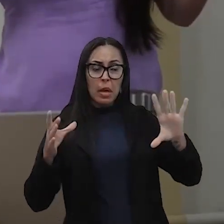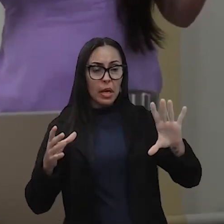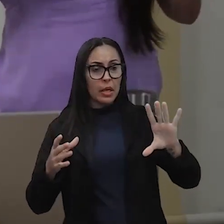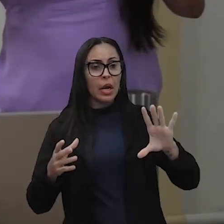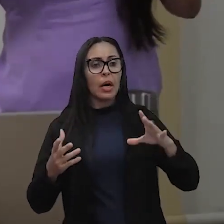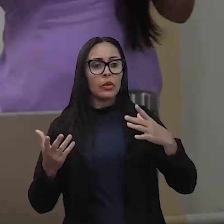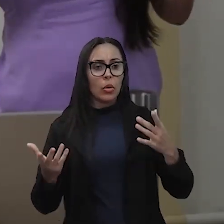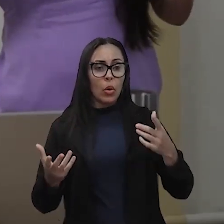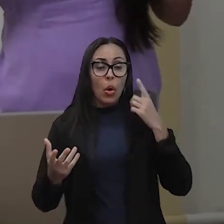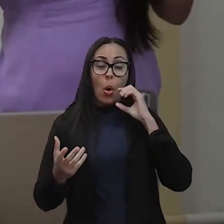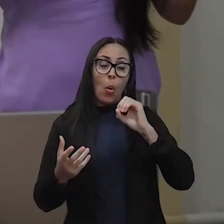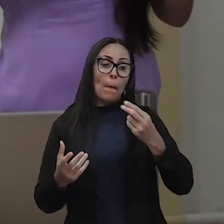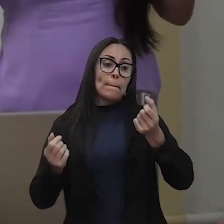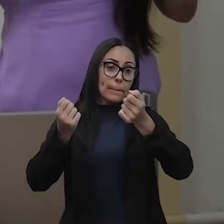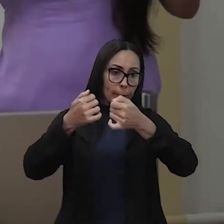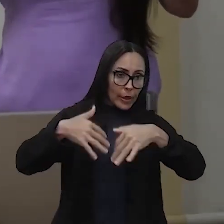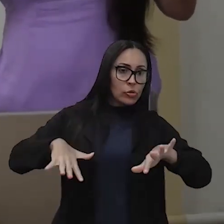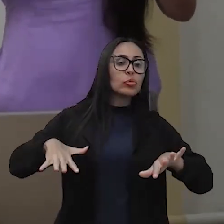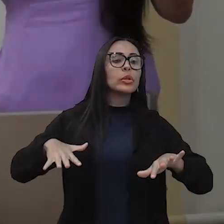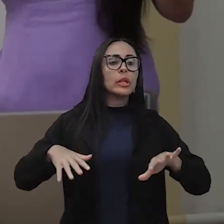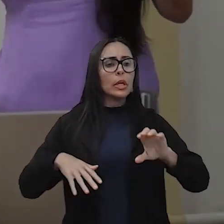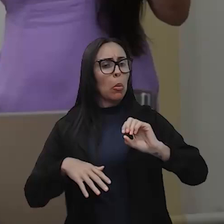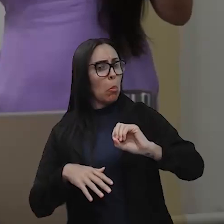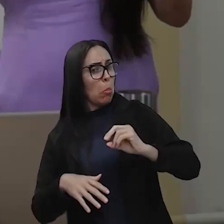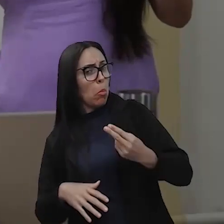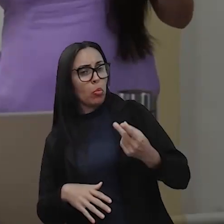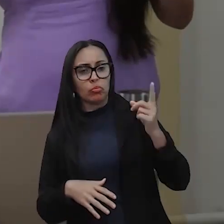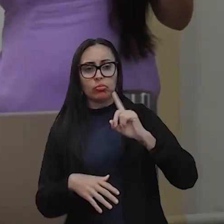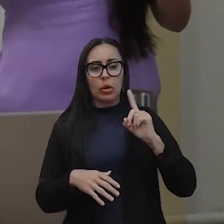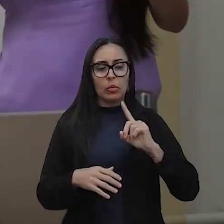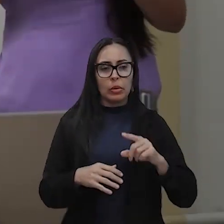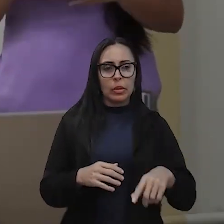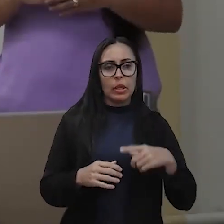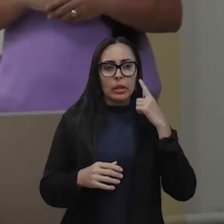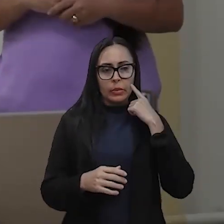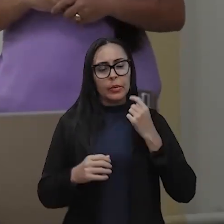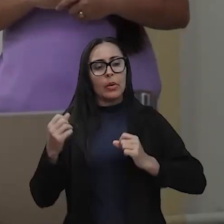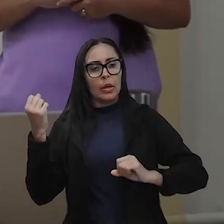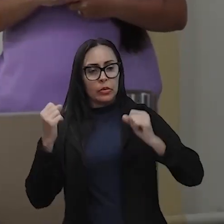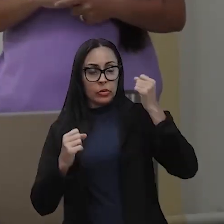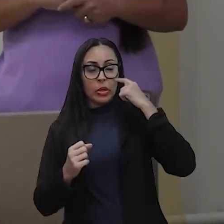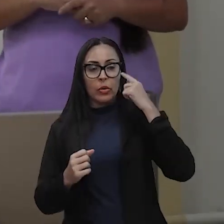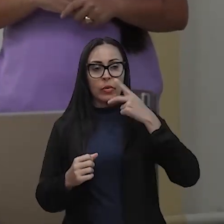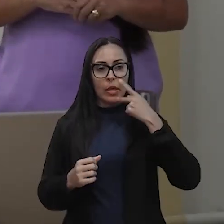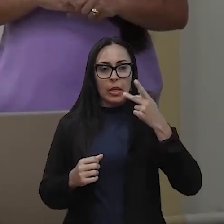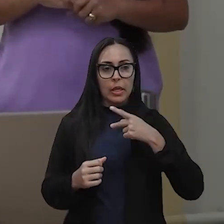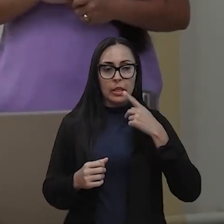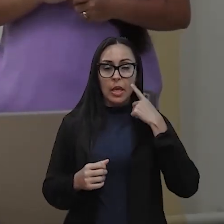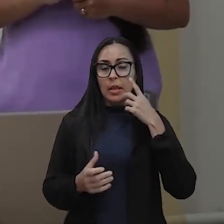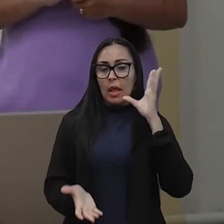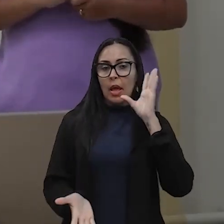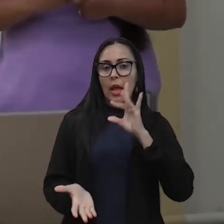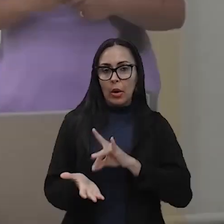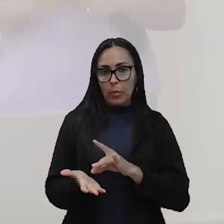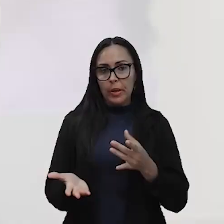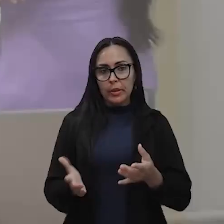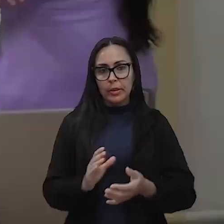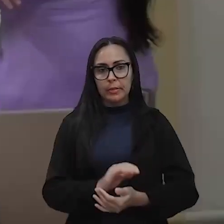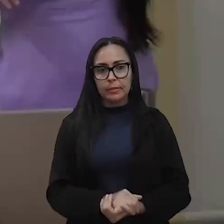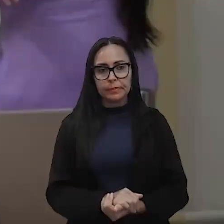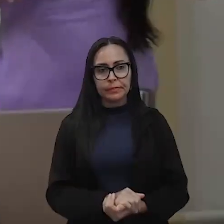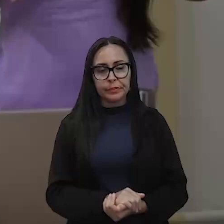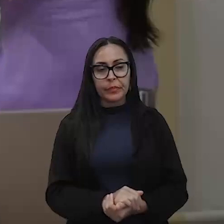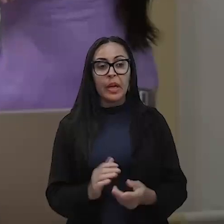ou não, se eles prejudicam ou não. Por isso que a indústria, aquela história da indústria que eu falei antes, realmente é muito intensa. E aí o que acontece?